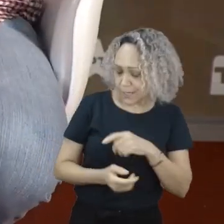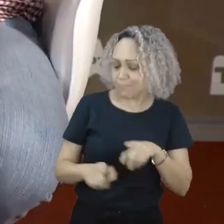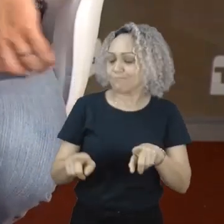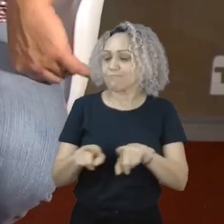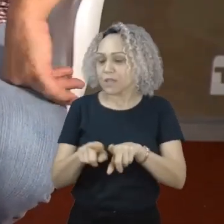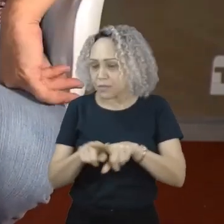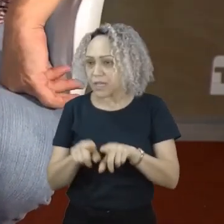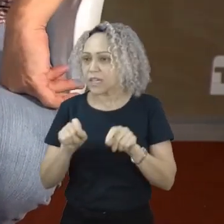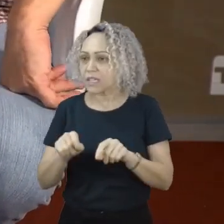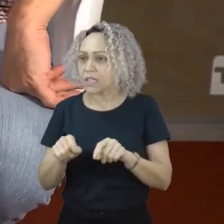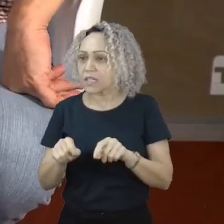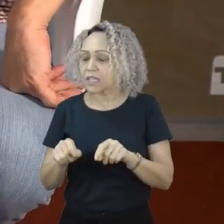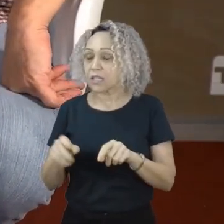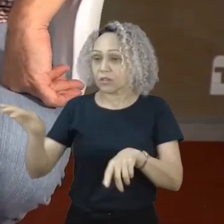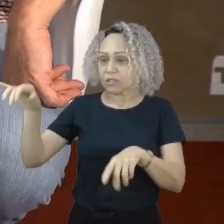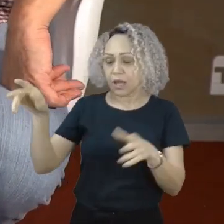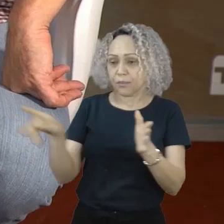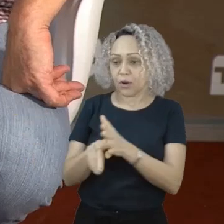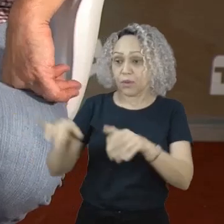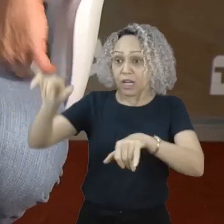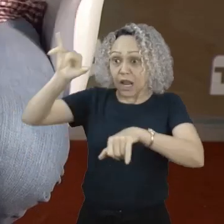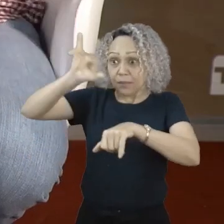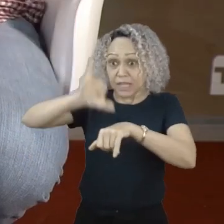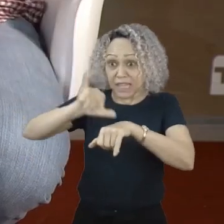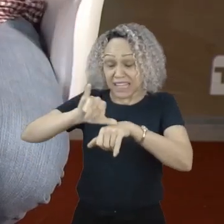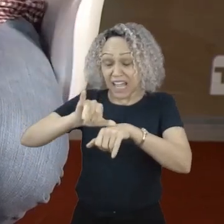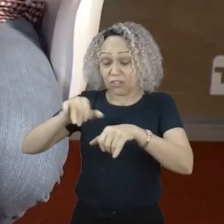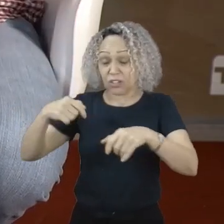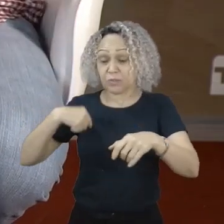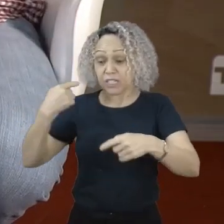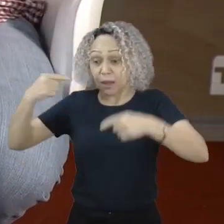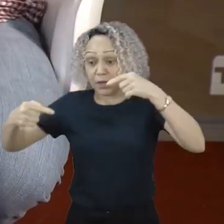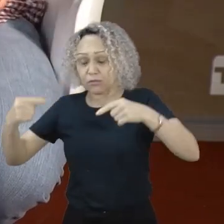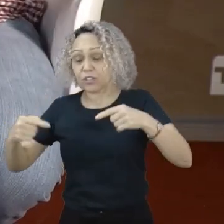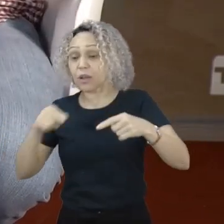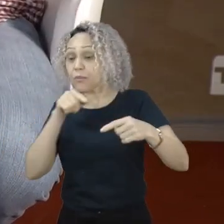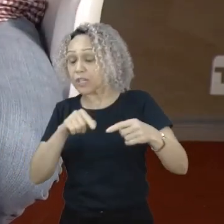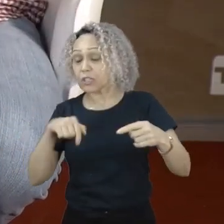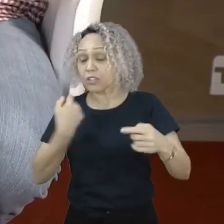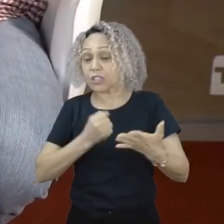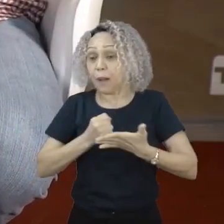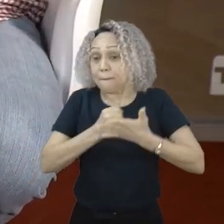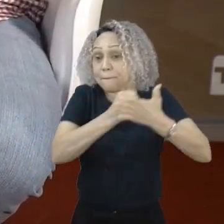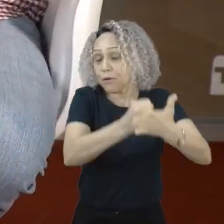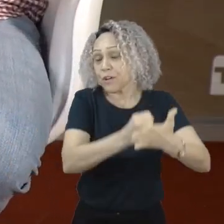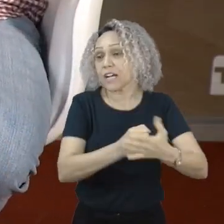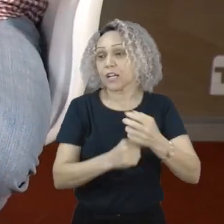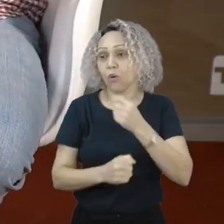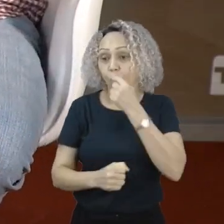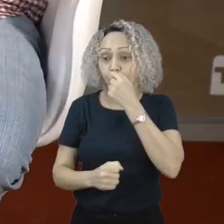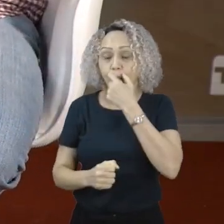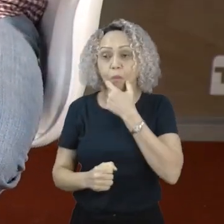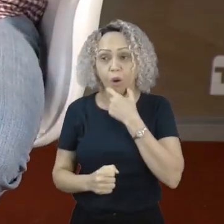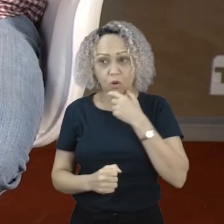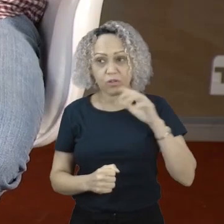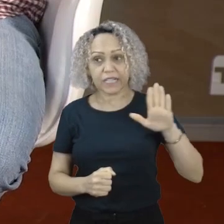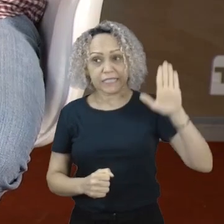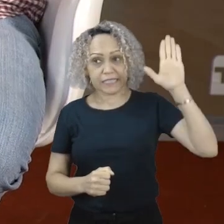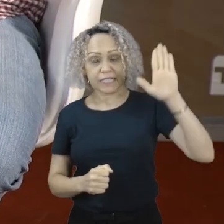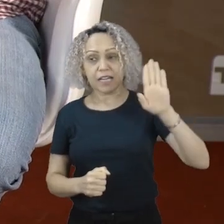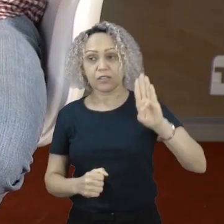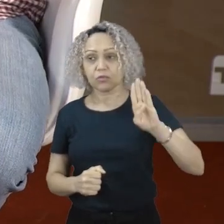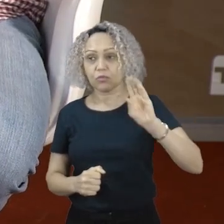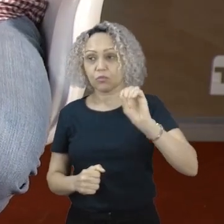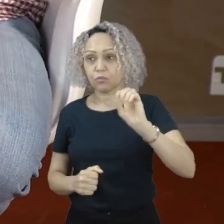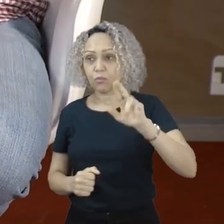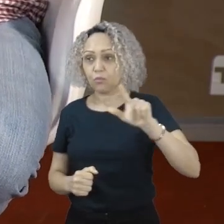própria capital. Vamos estar apoiando o companheiro Boulos, região metropolitana, cidade de Guarulhos, nosso vice-líder de governo aqui na Câmara,